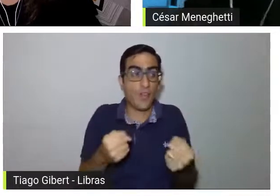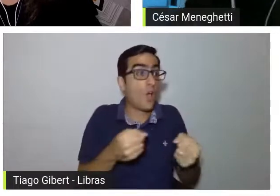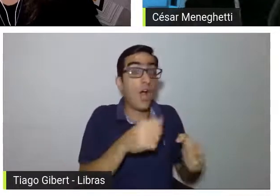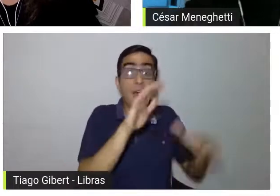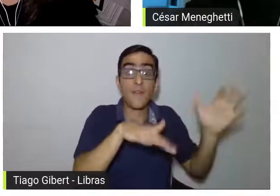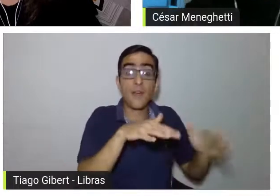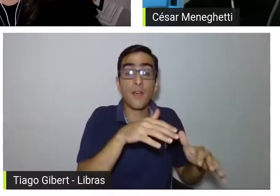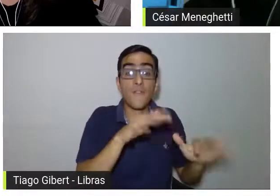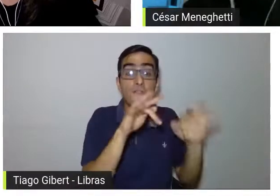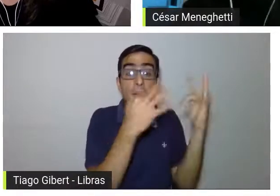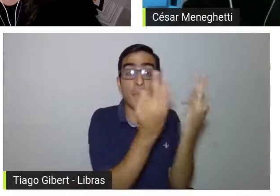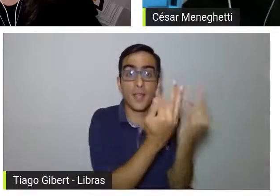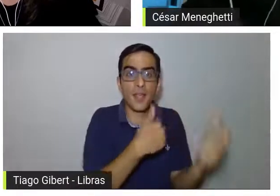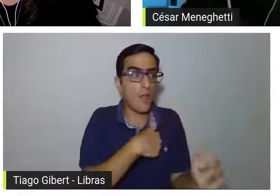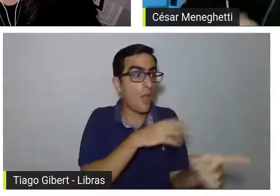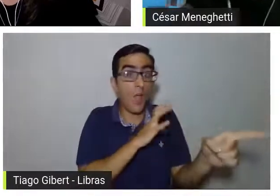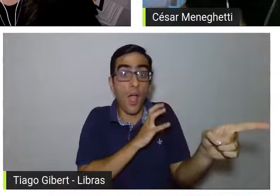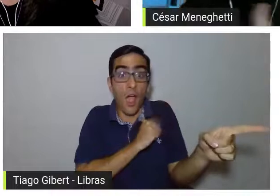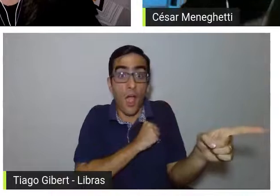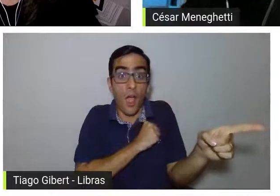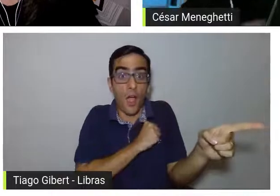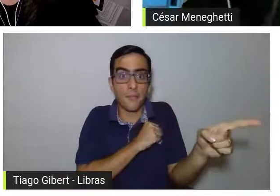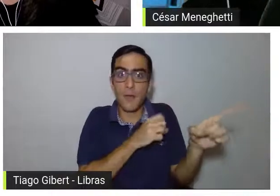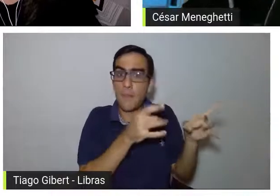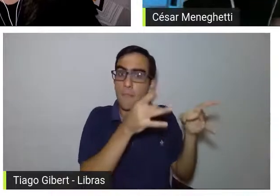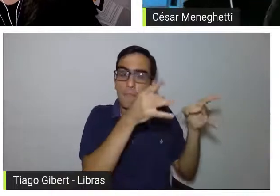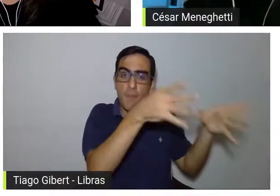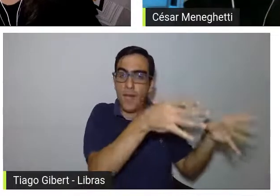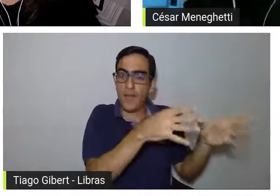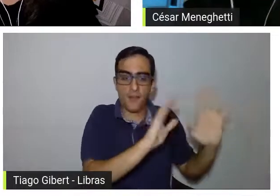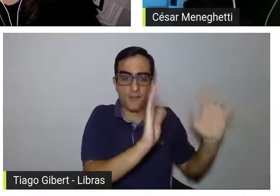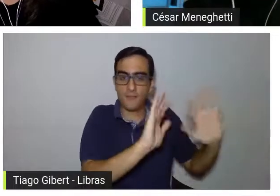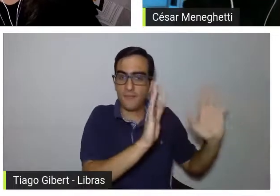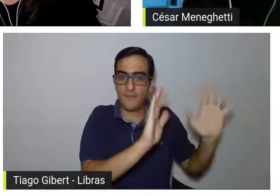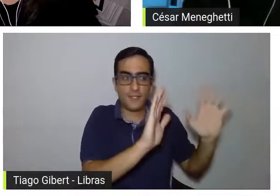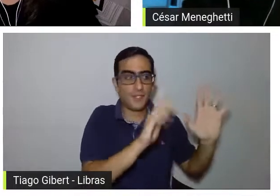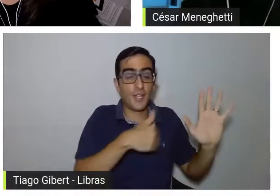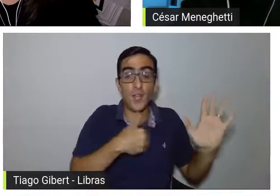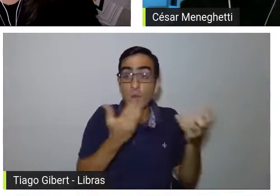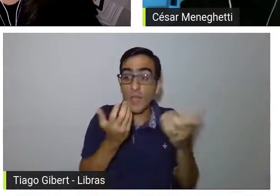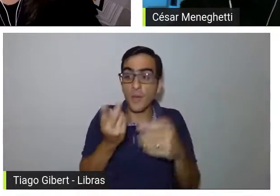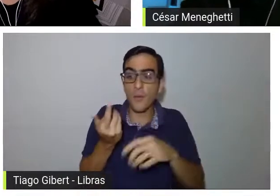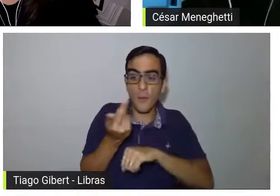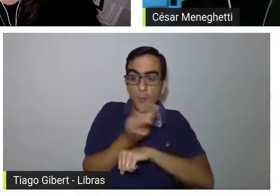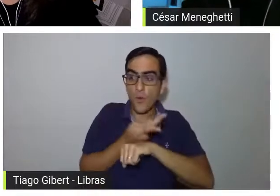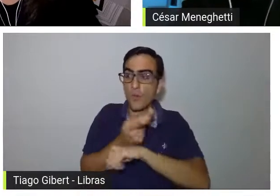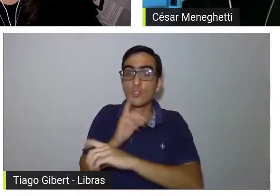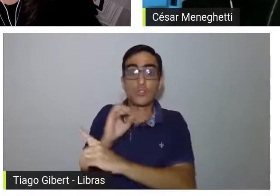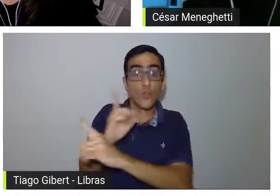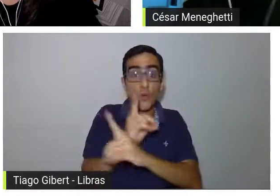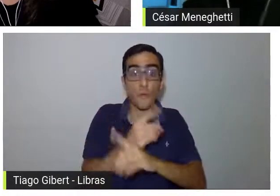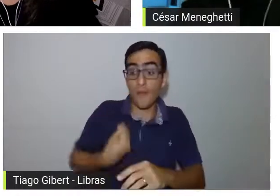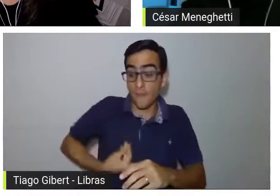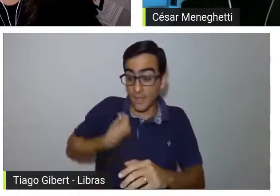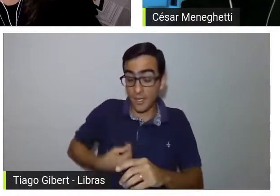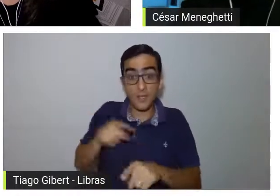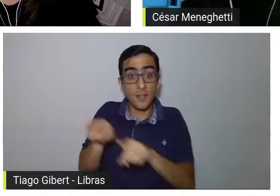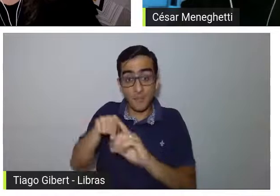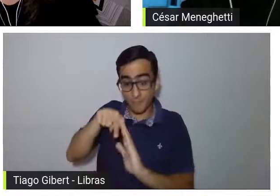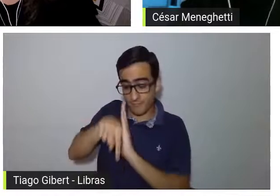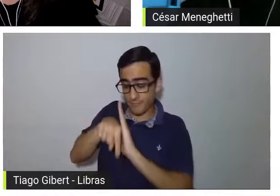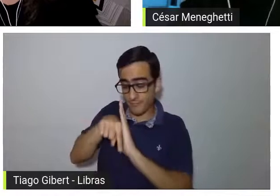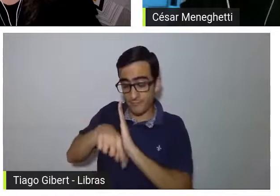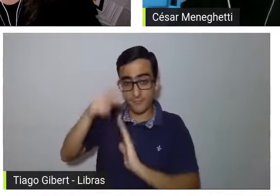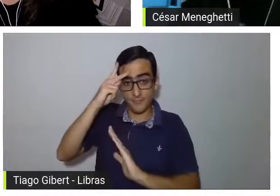vezes você deixa de lado, porque você entra nessa trip que você quer descobrir sobre a vida, sobre você mesmo,